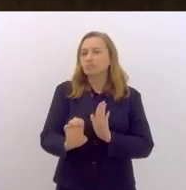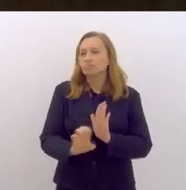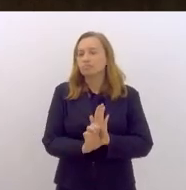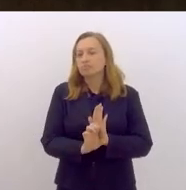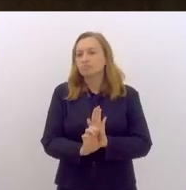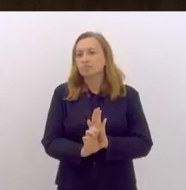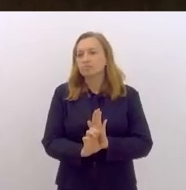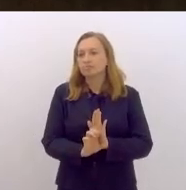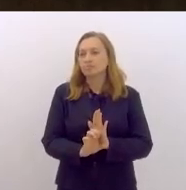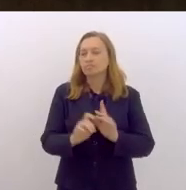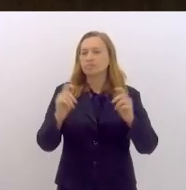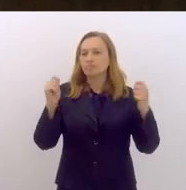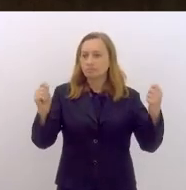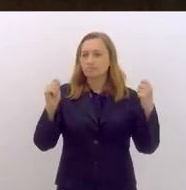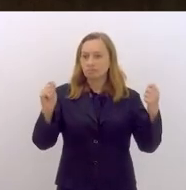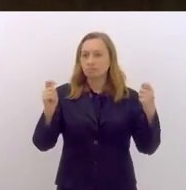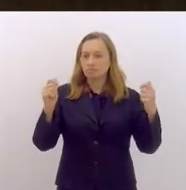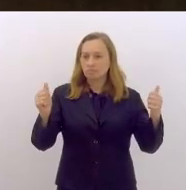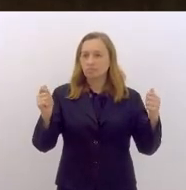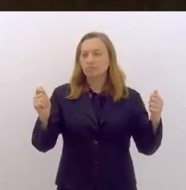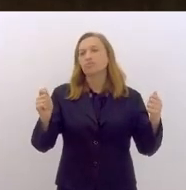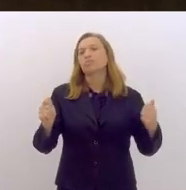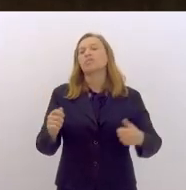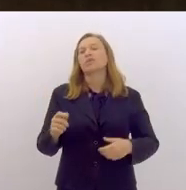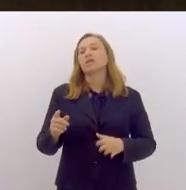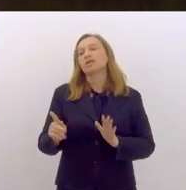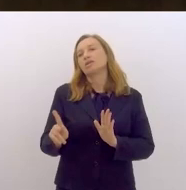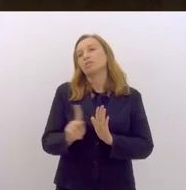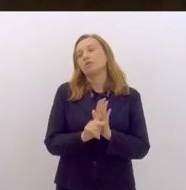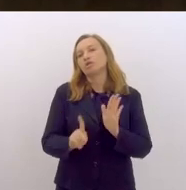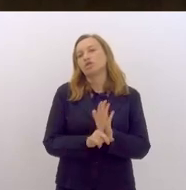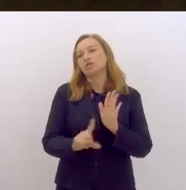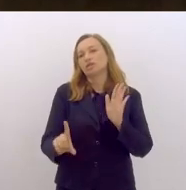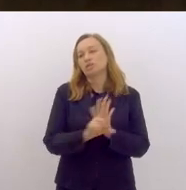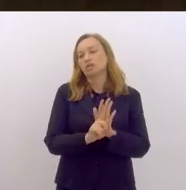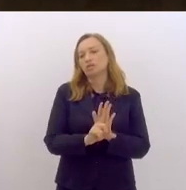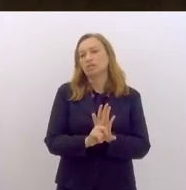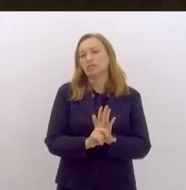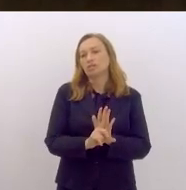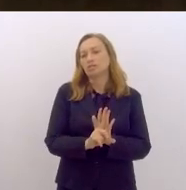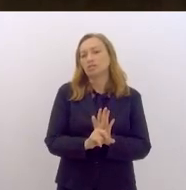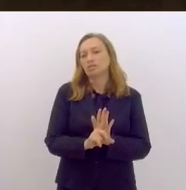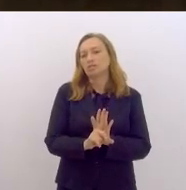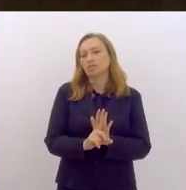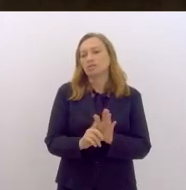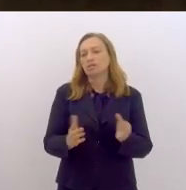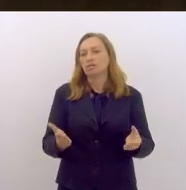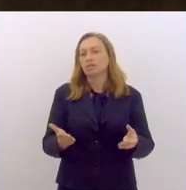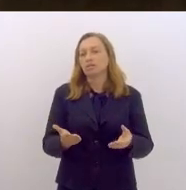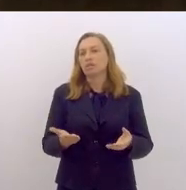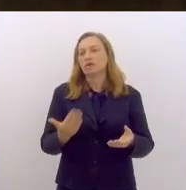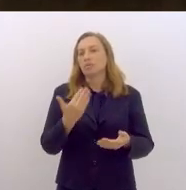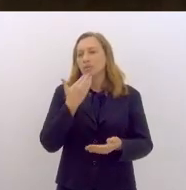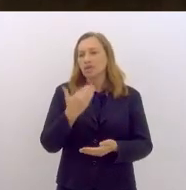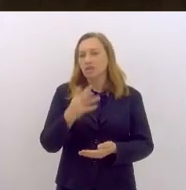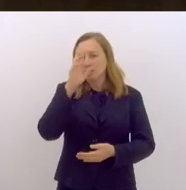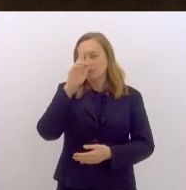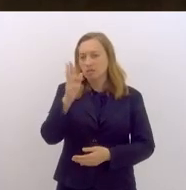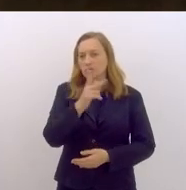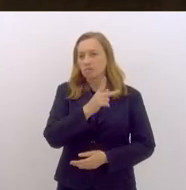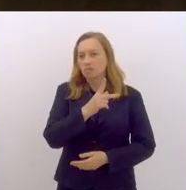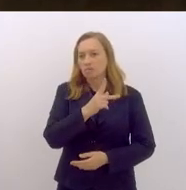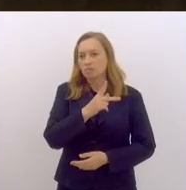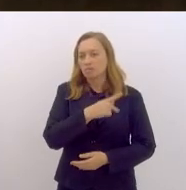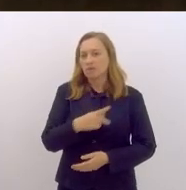do Torcedor. E esse projeto de lei encontra-se em tramitação. Então, queria pedir a Vossa Excelência